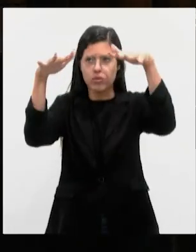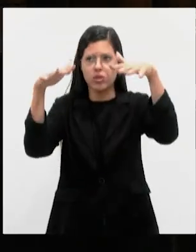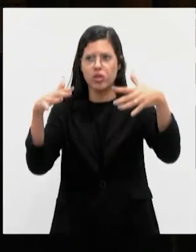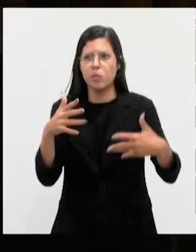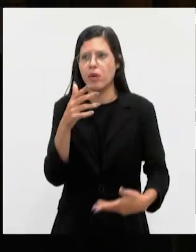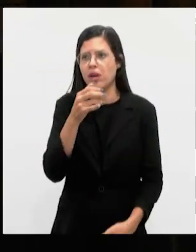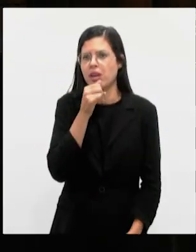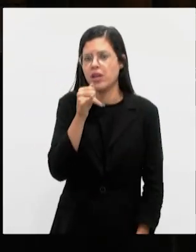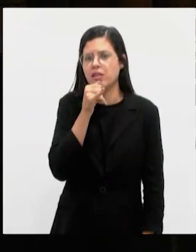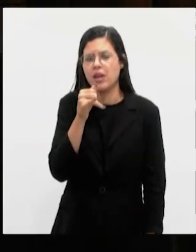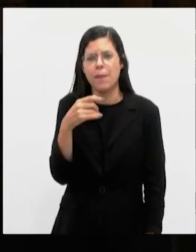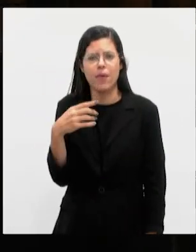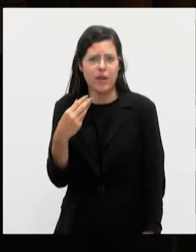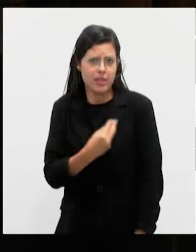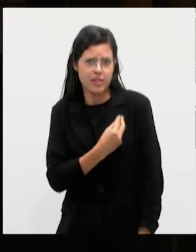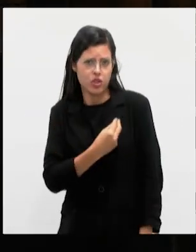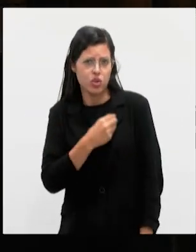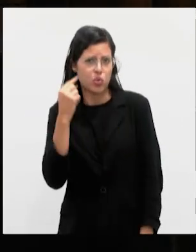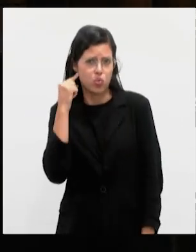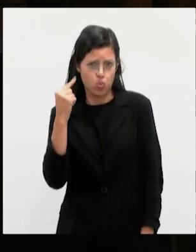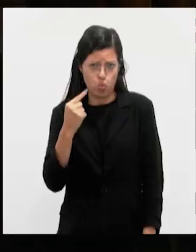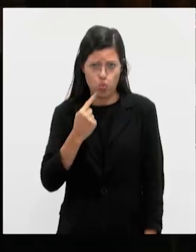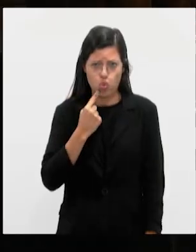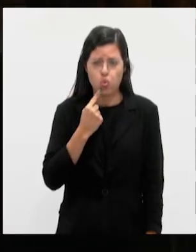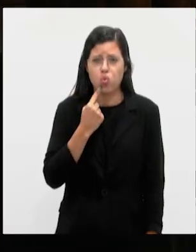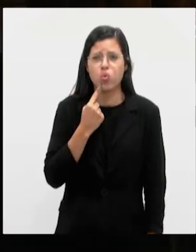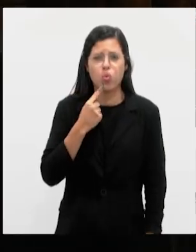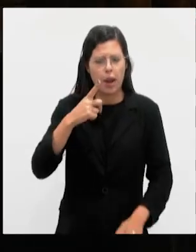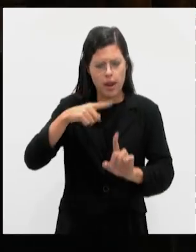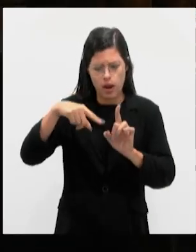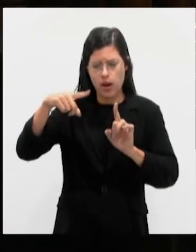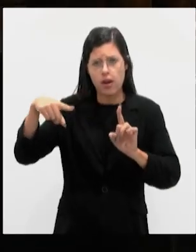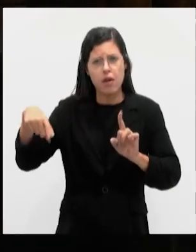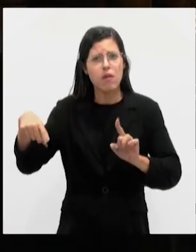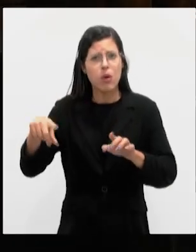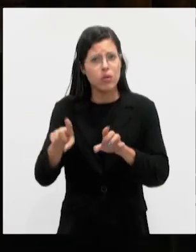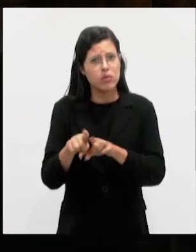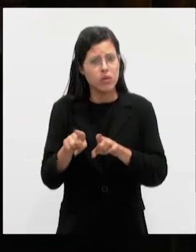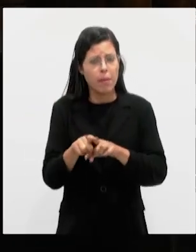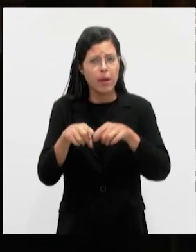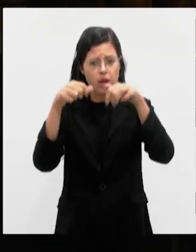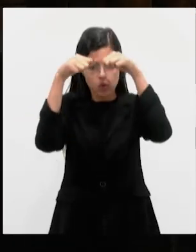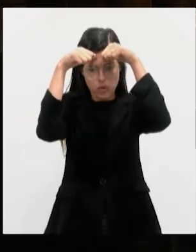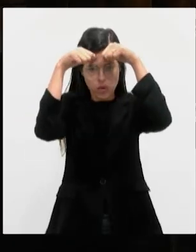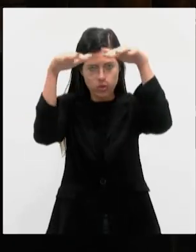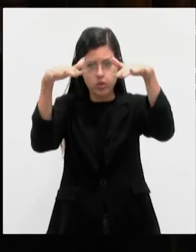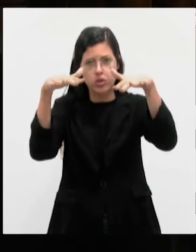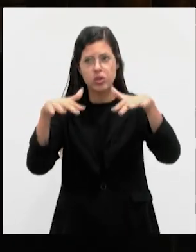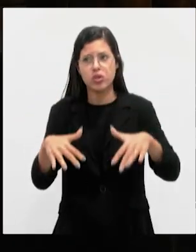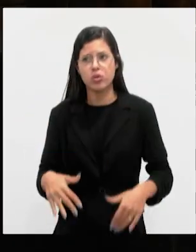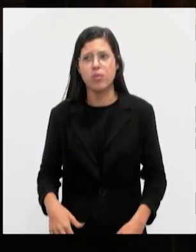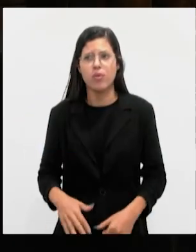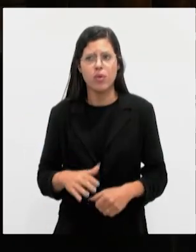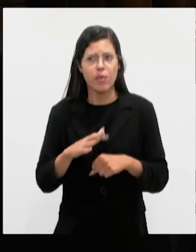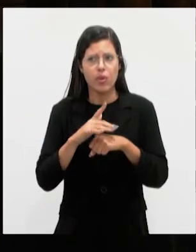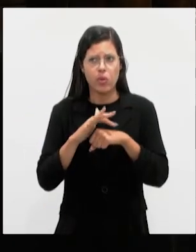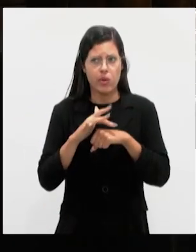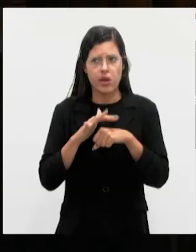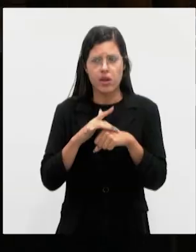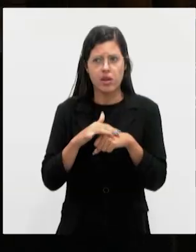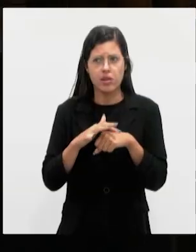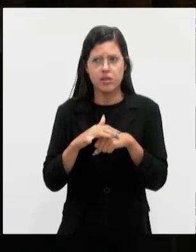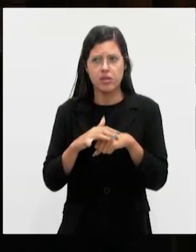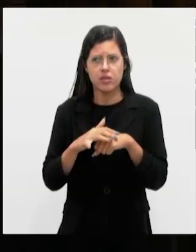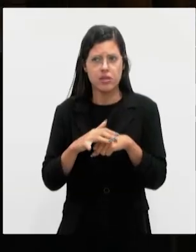surdez em alguns graus, né? E assim, então o autismo é uma doença e não é nem